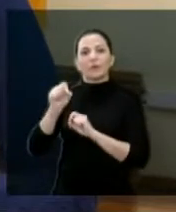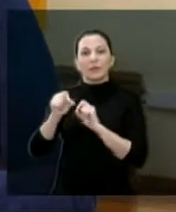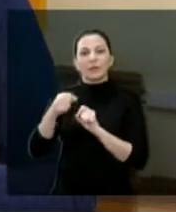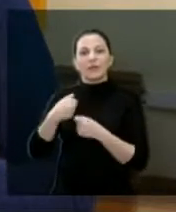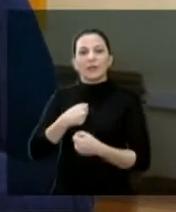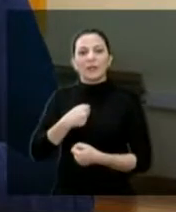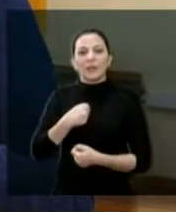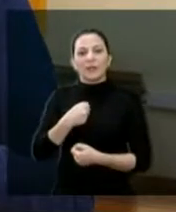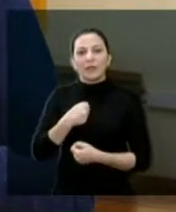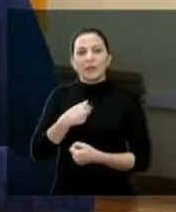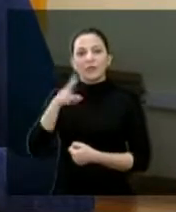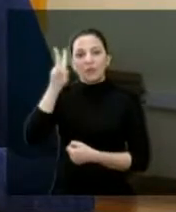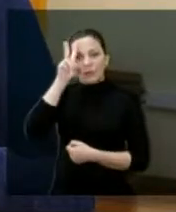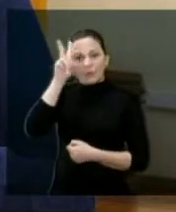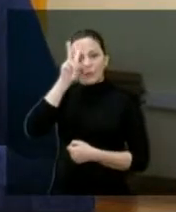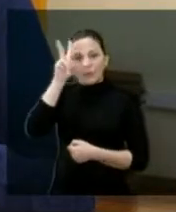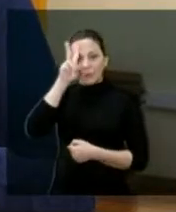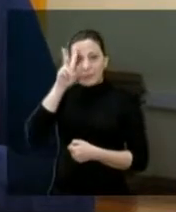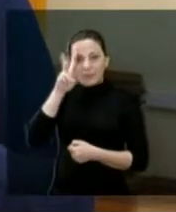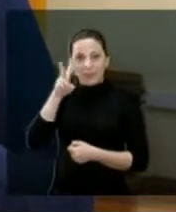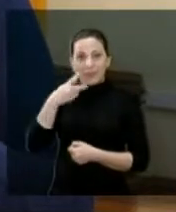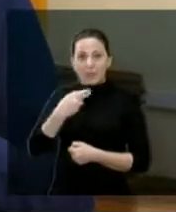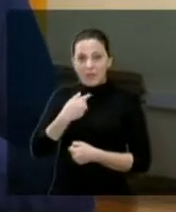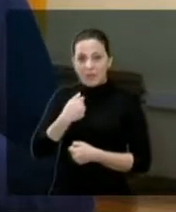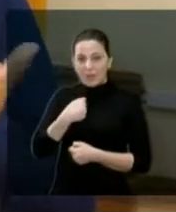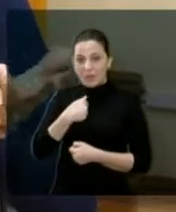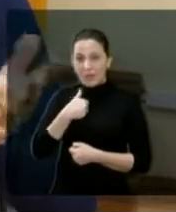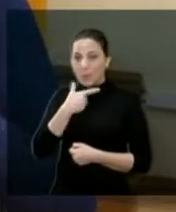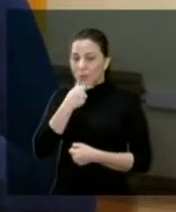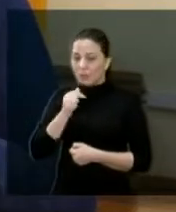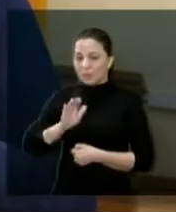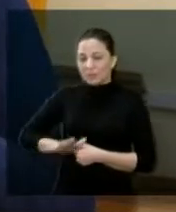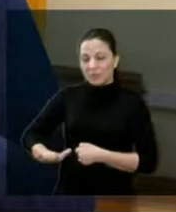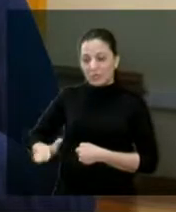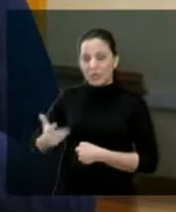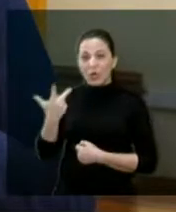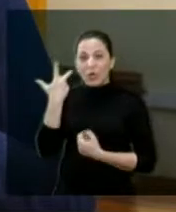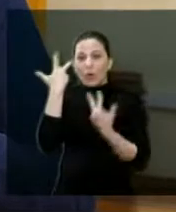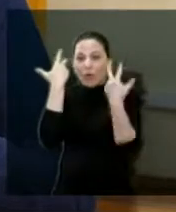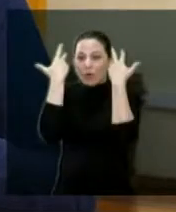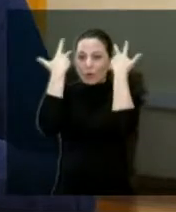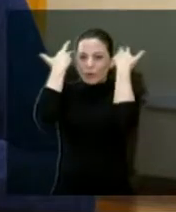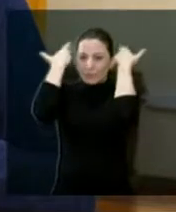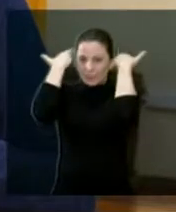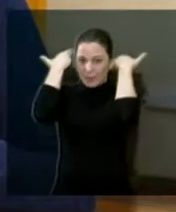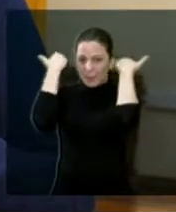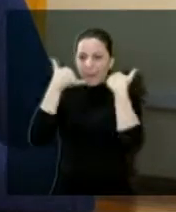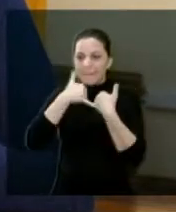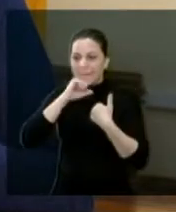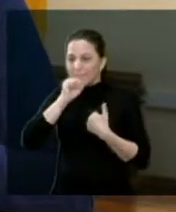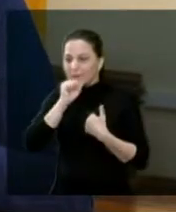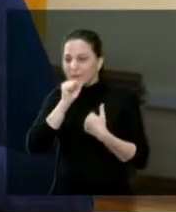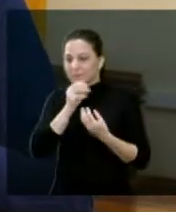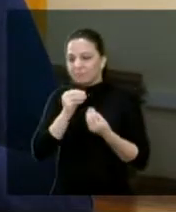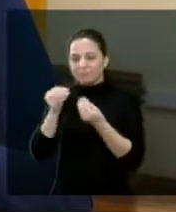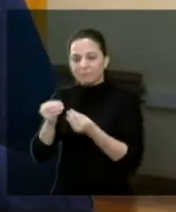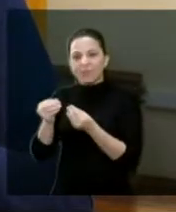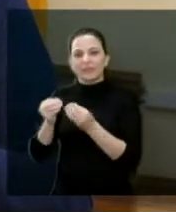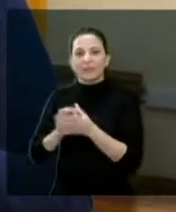lembrei que quando eu era garoto, minha mãe levava para cortar cabelo, quando eu tinha, né, bastante, chamava